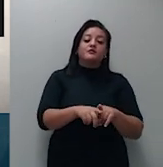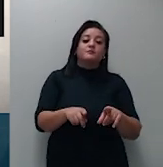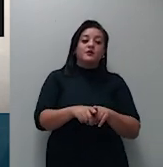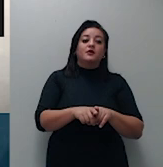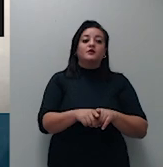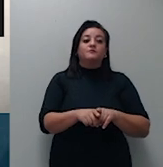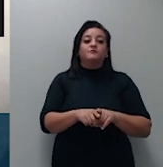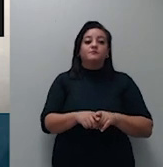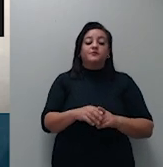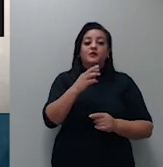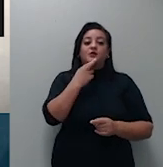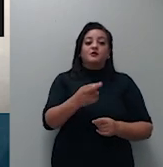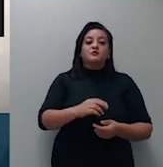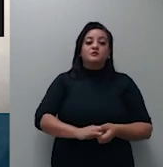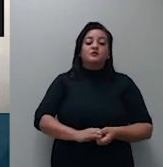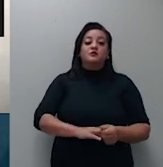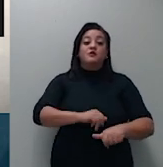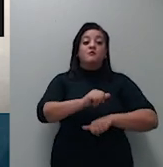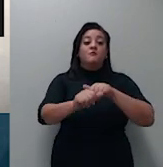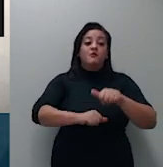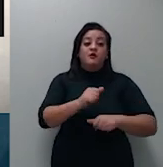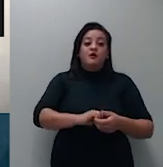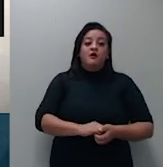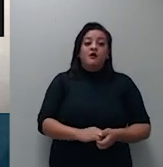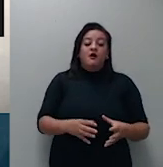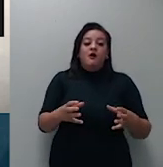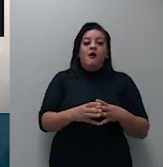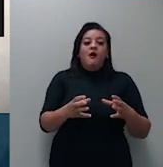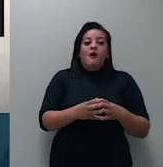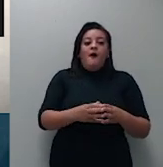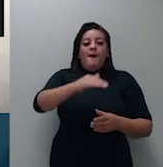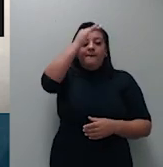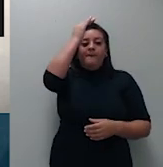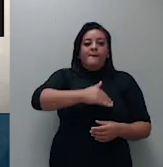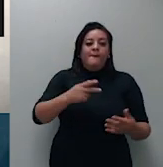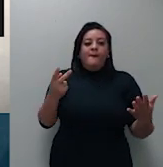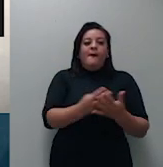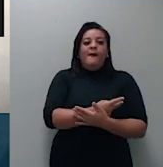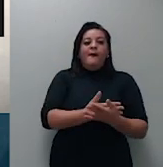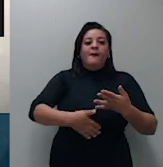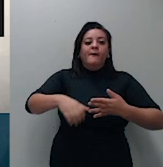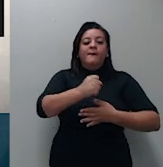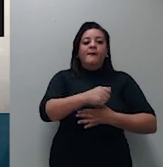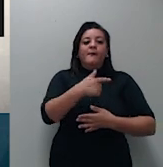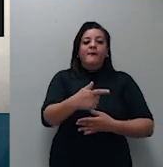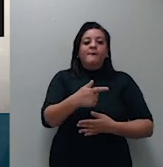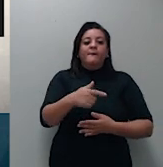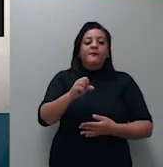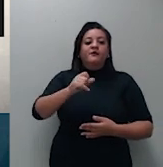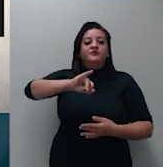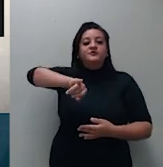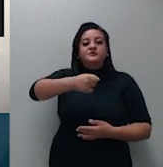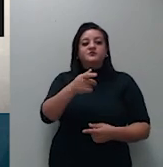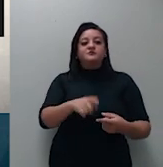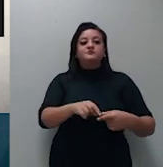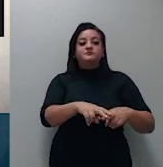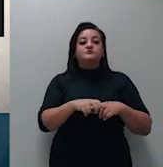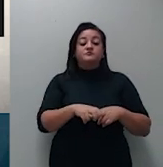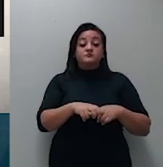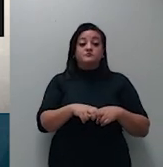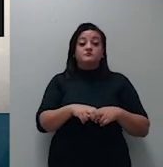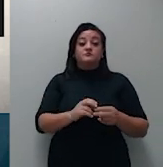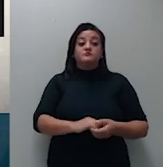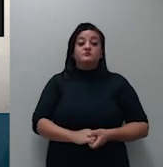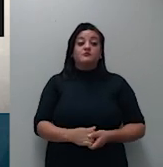demanda resultaria em aumento do Acervo probatório incidência aqui da sua casa e por